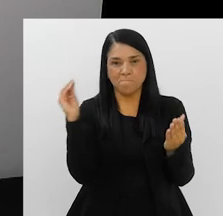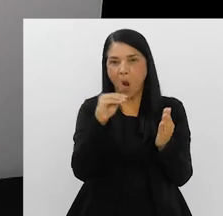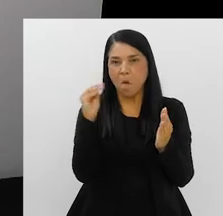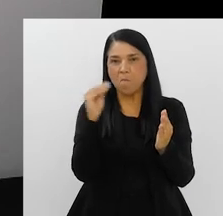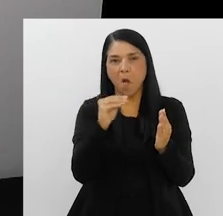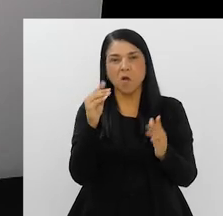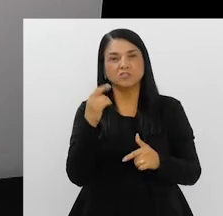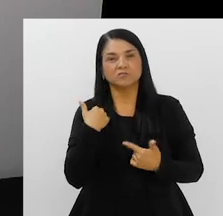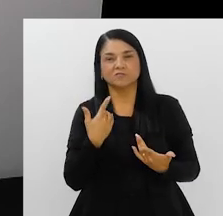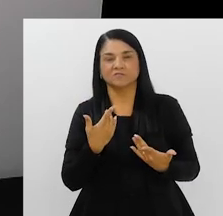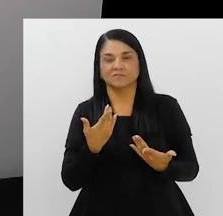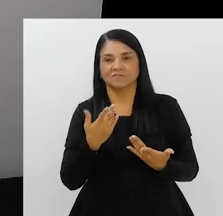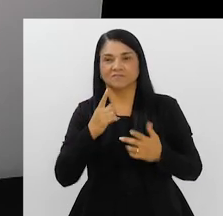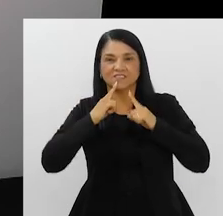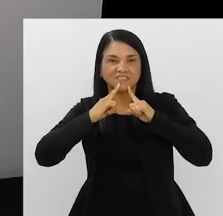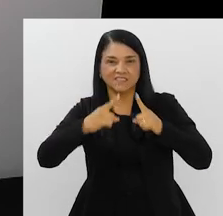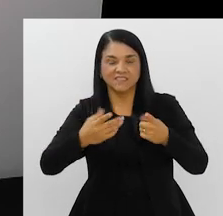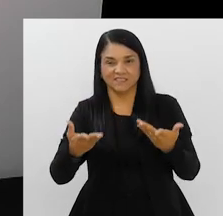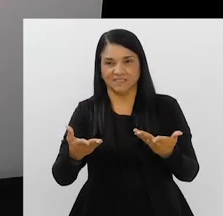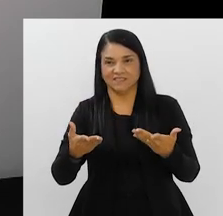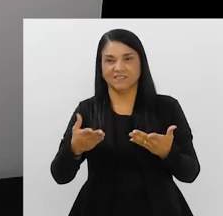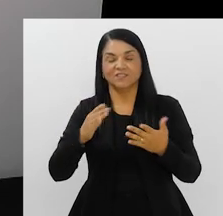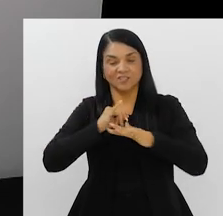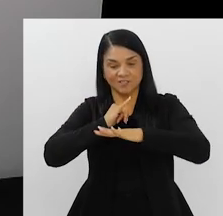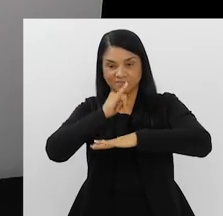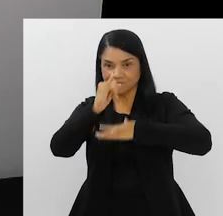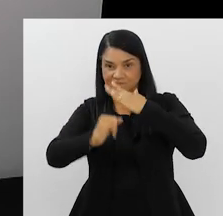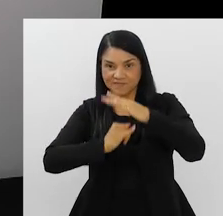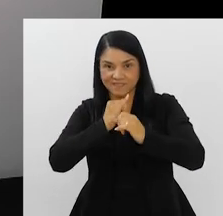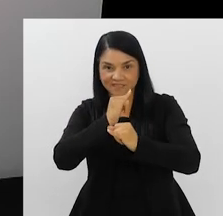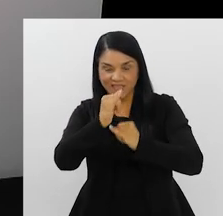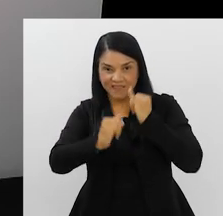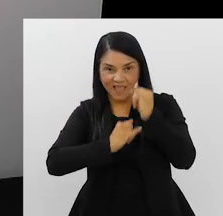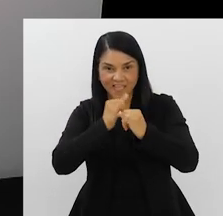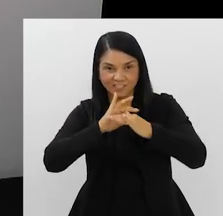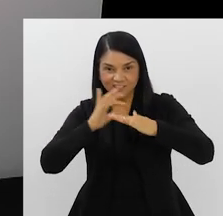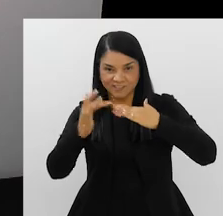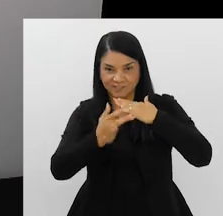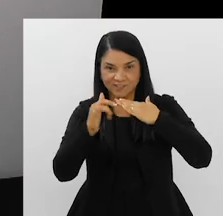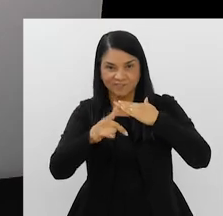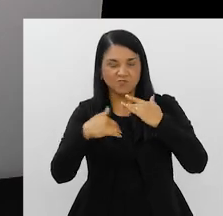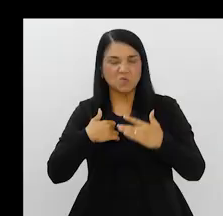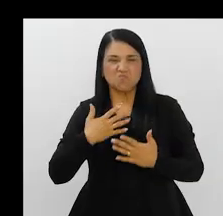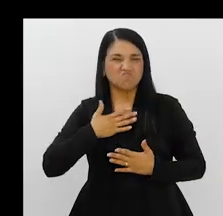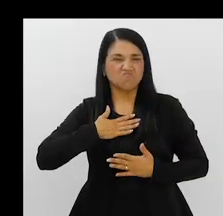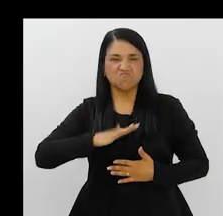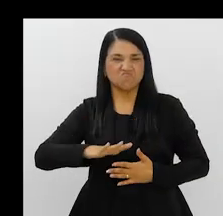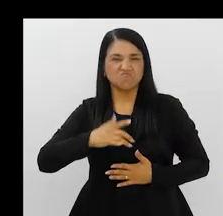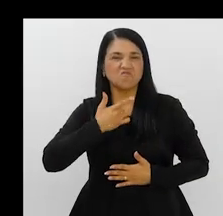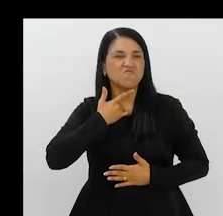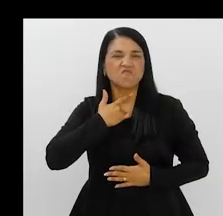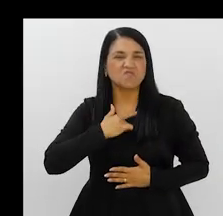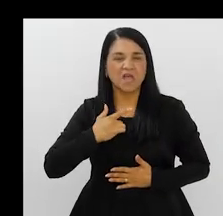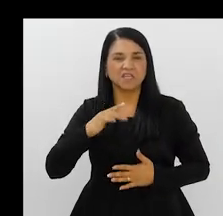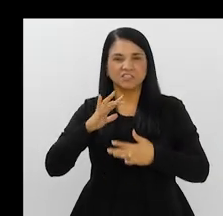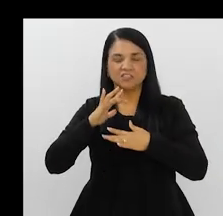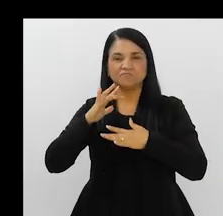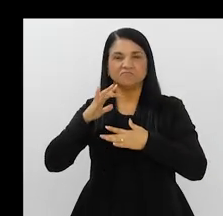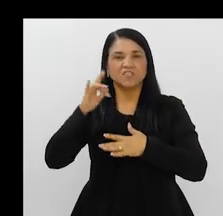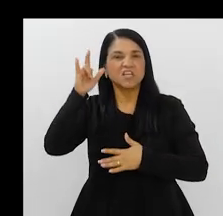medieval. Sempre, desde que surgiu essa questão de rede social, de internet, nunca tive vontade de ter esse